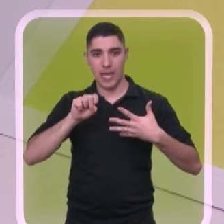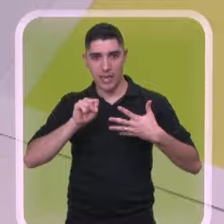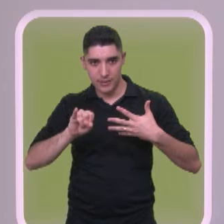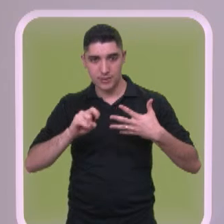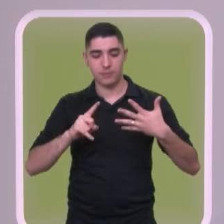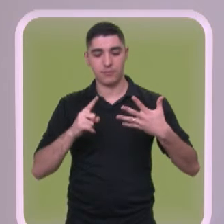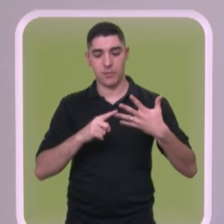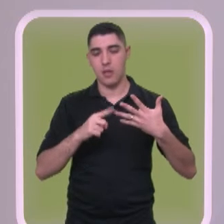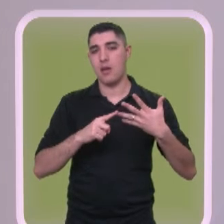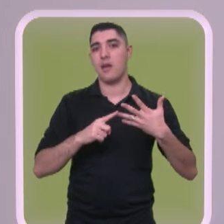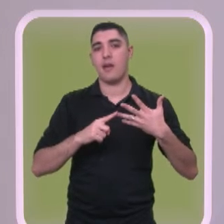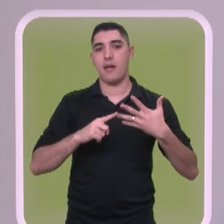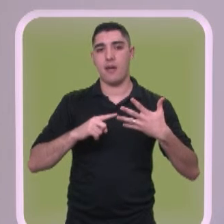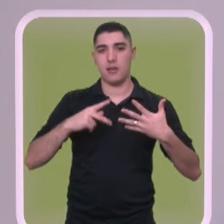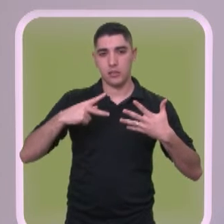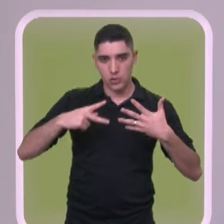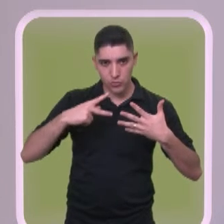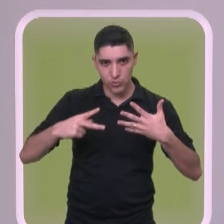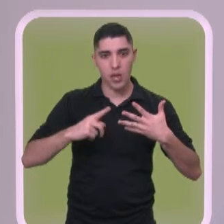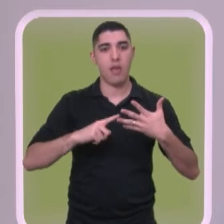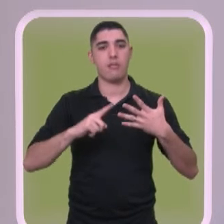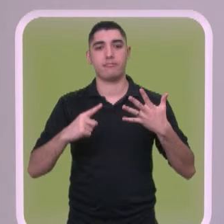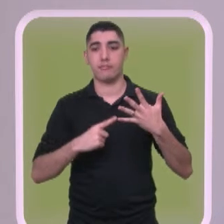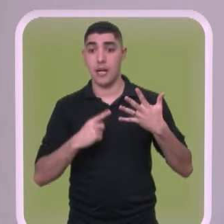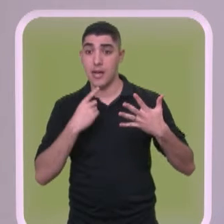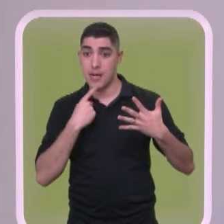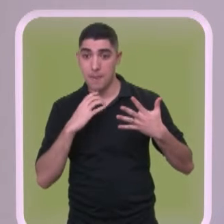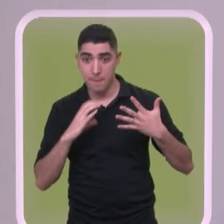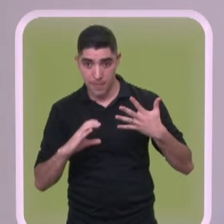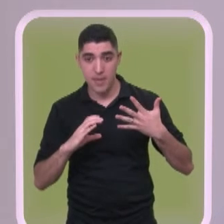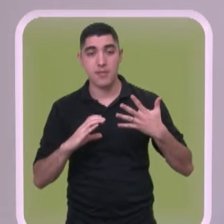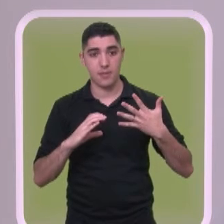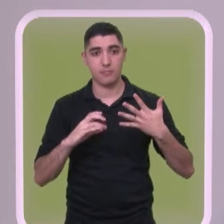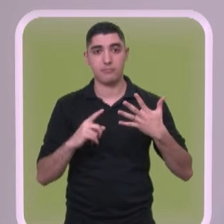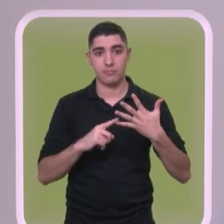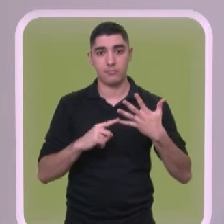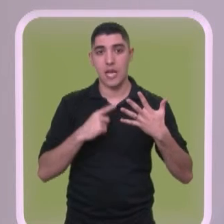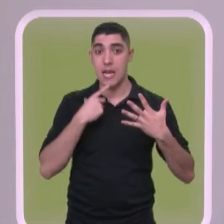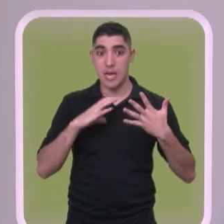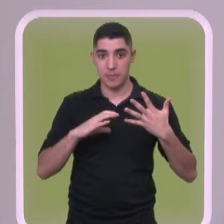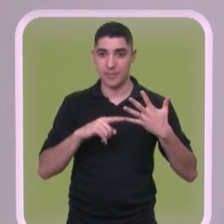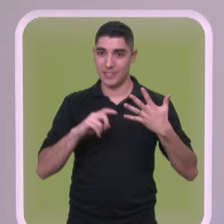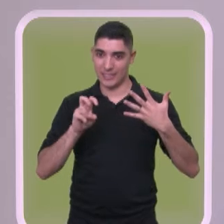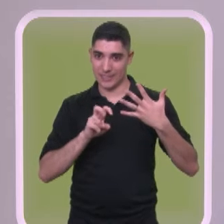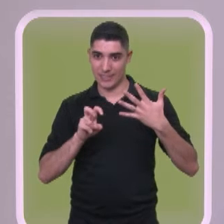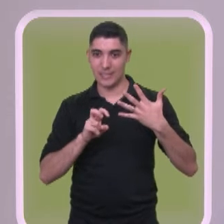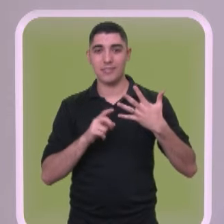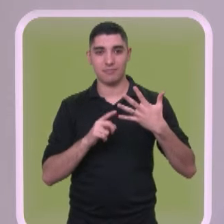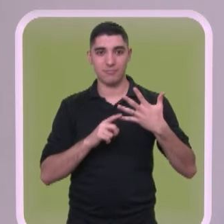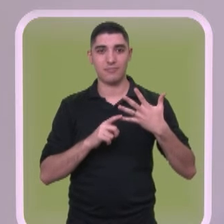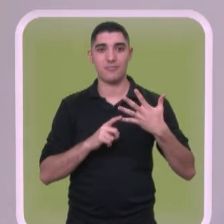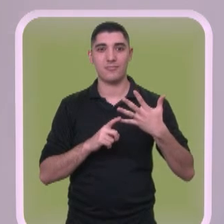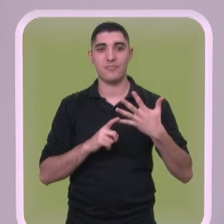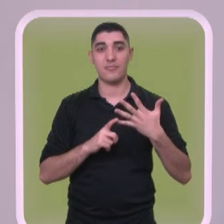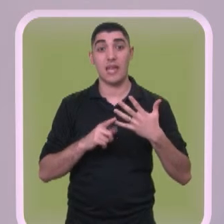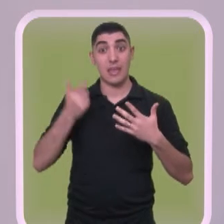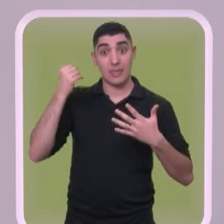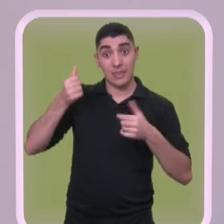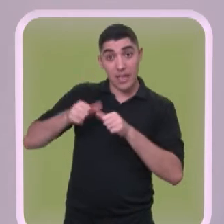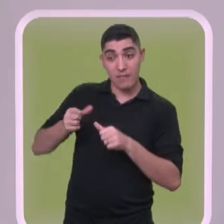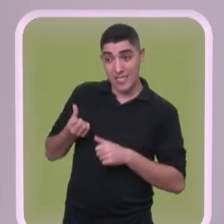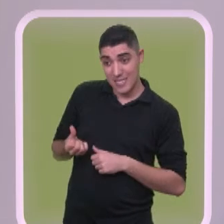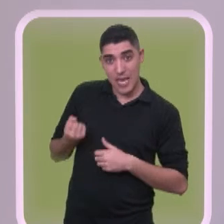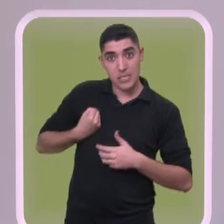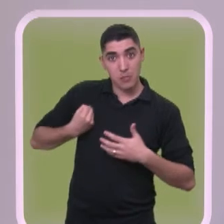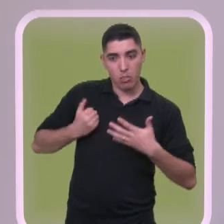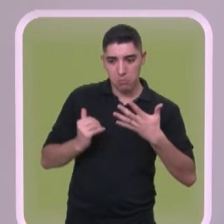posição, São José, o Farmacon de Vôlei São José, 4ª posição com 11 pontos, olha o Campinas ali, ó, ganhou 3 pontos, estava só com 6, foi para 9